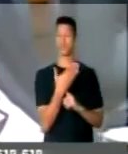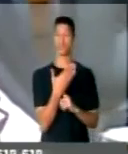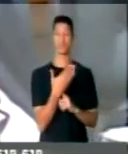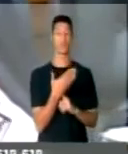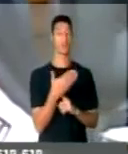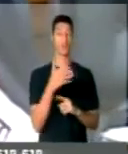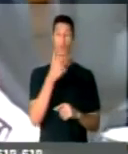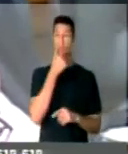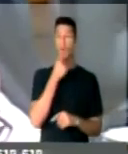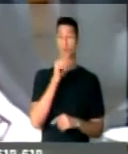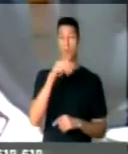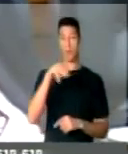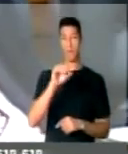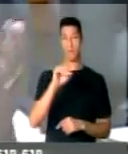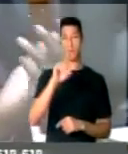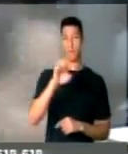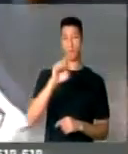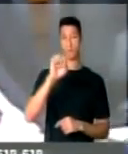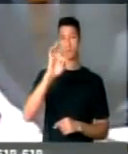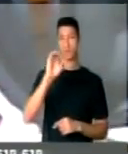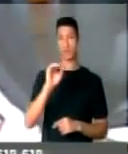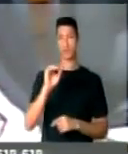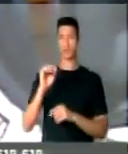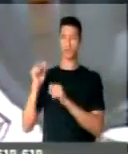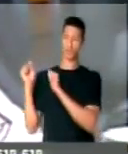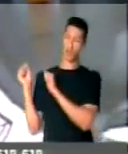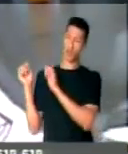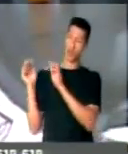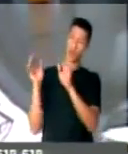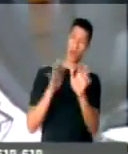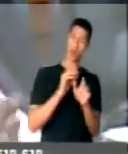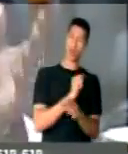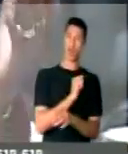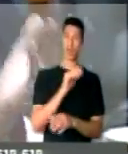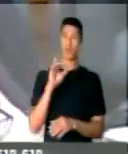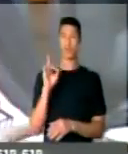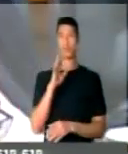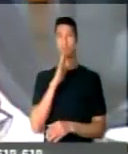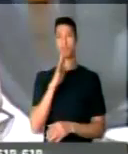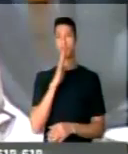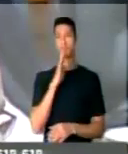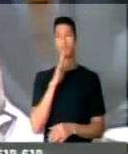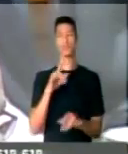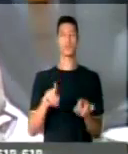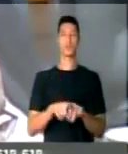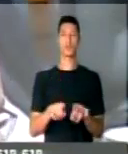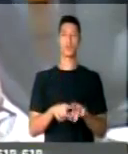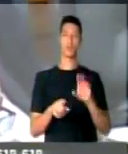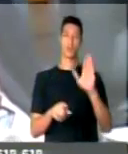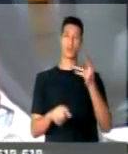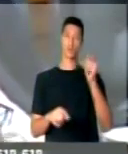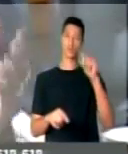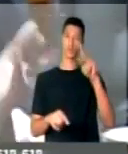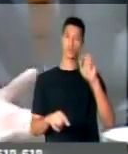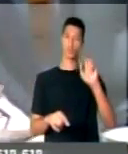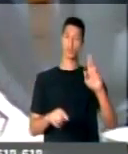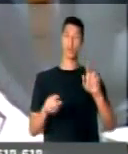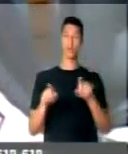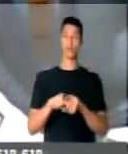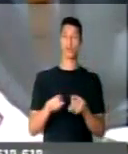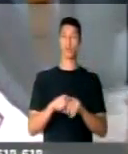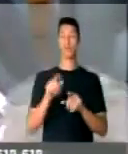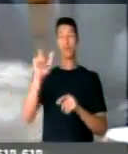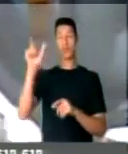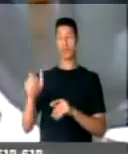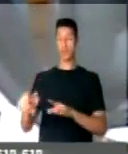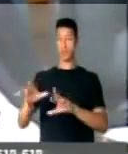Silveira. Modesto da Silveira me acompanhou em minha adolescência, conheceu muito bem Chapéu Mangueira e de lá